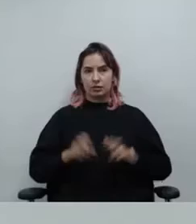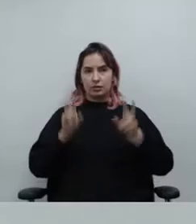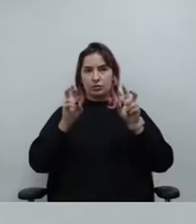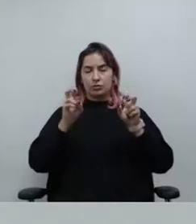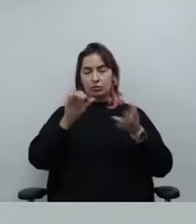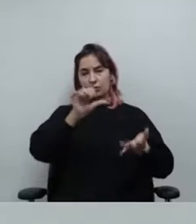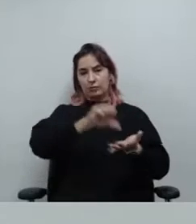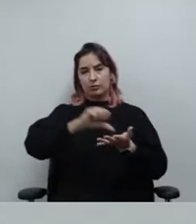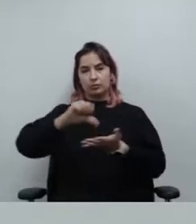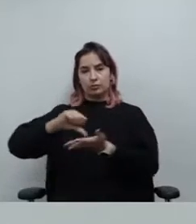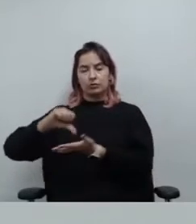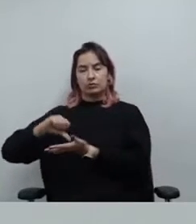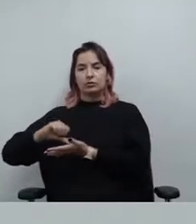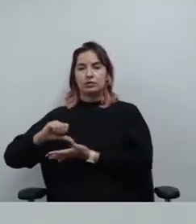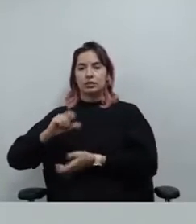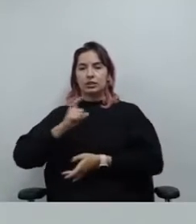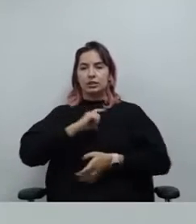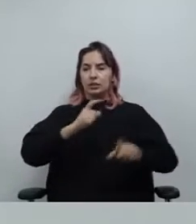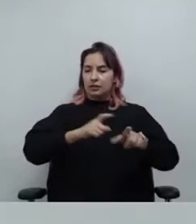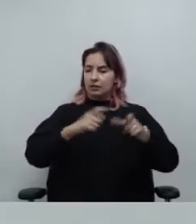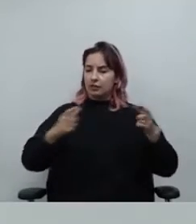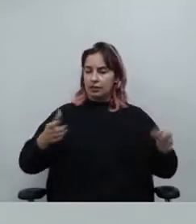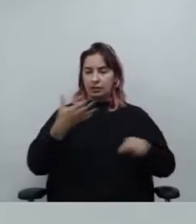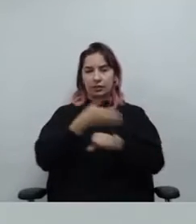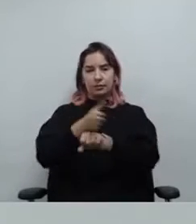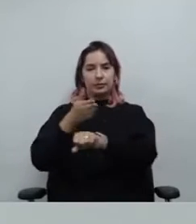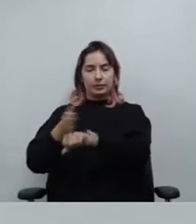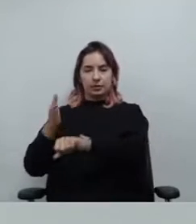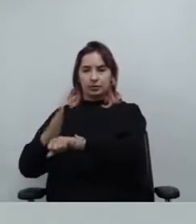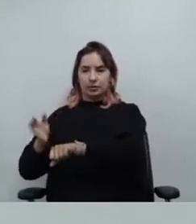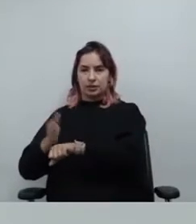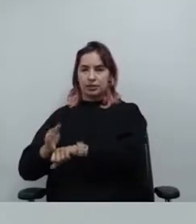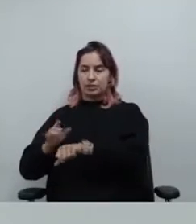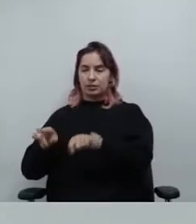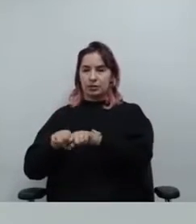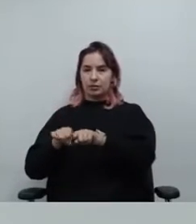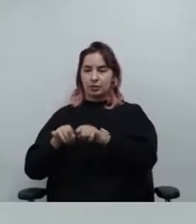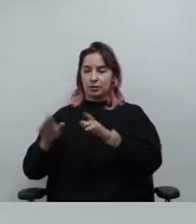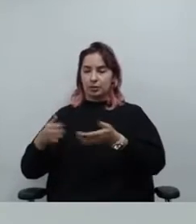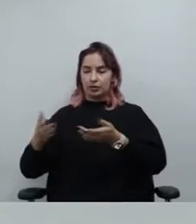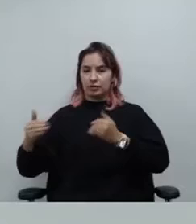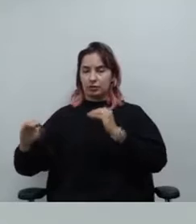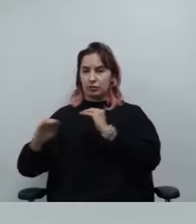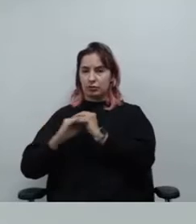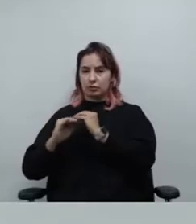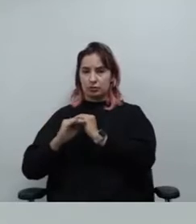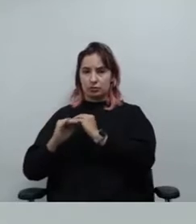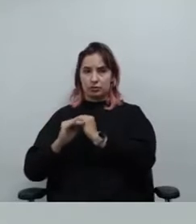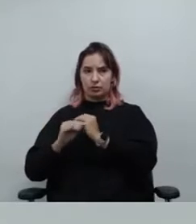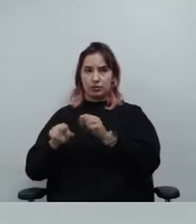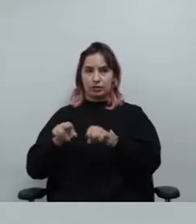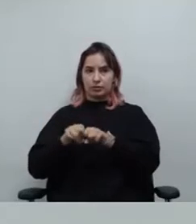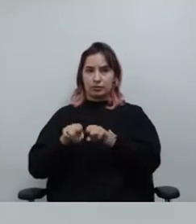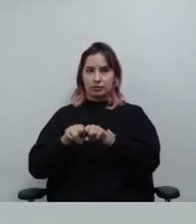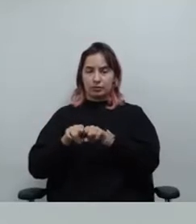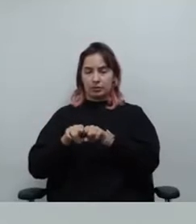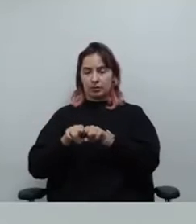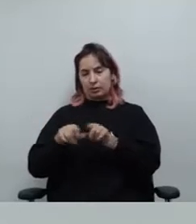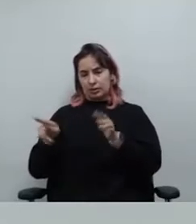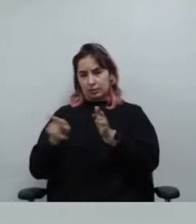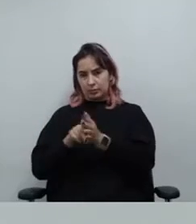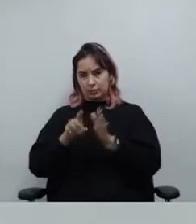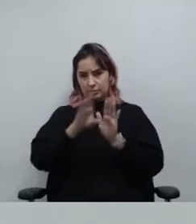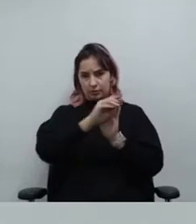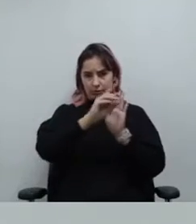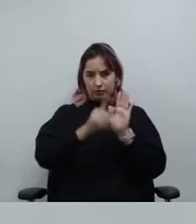os núcleos, houve uma ampla participação com manifestações favoráveis, inclusive do corpo funcional da própria